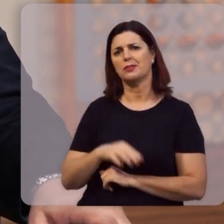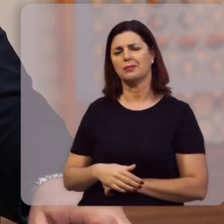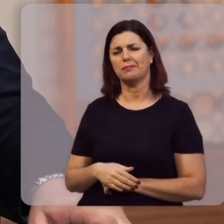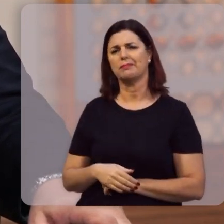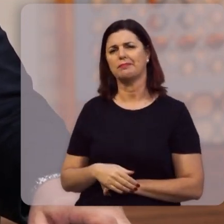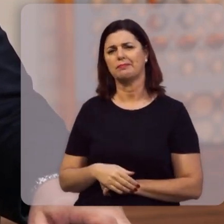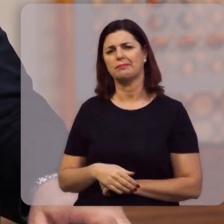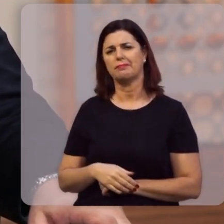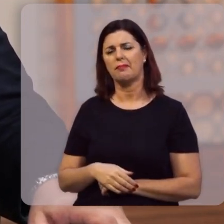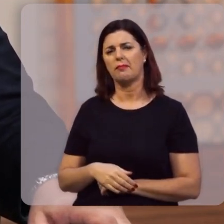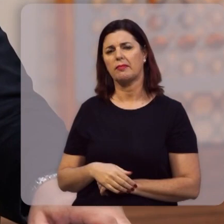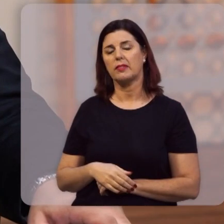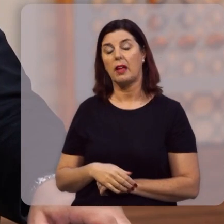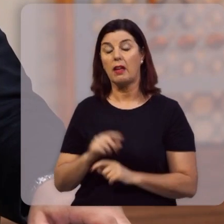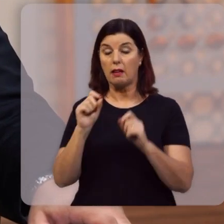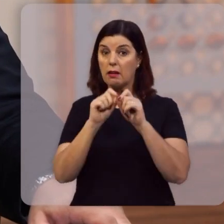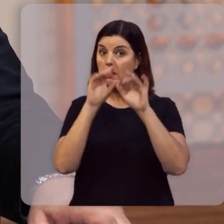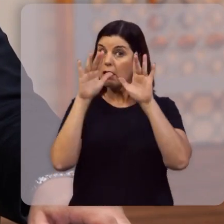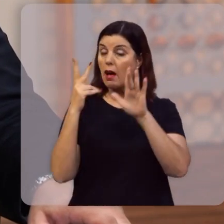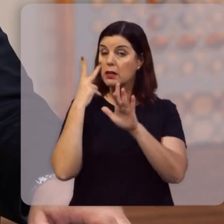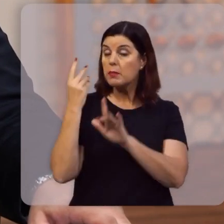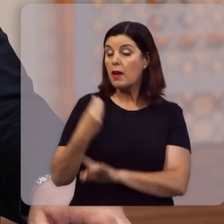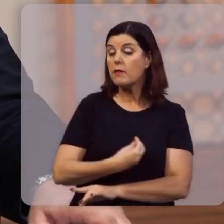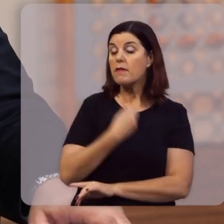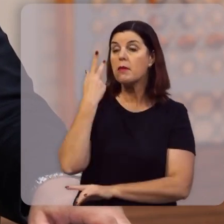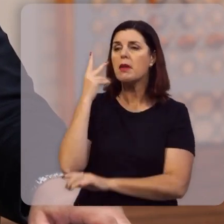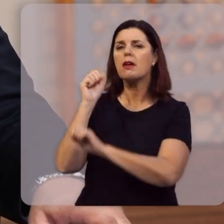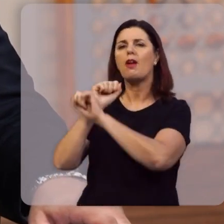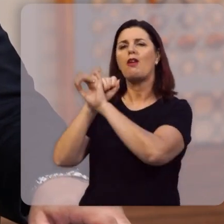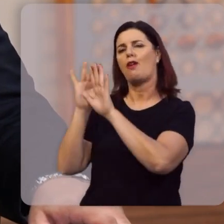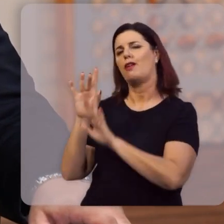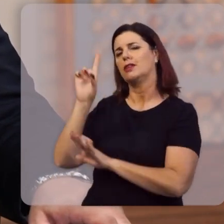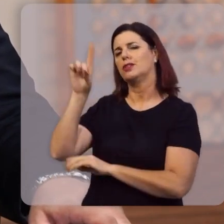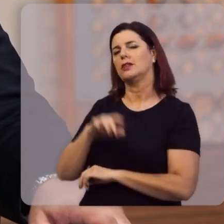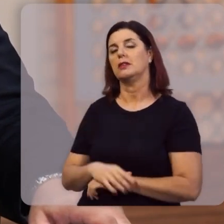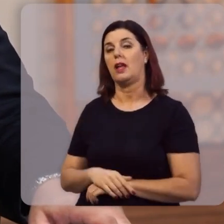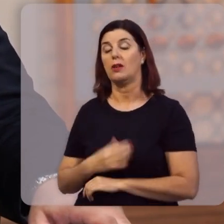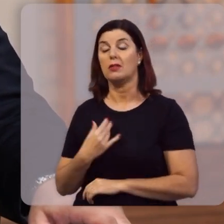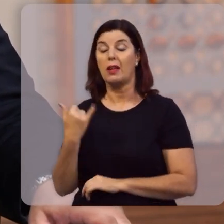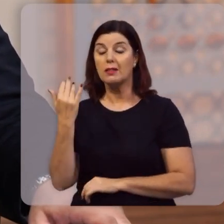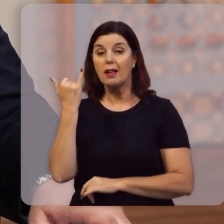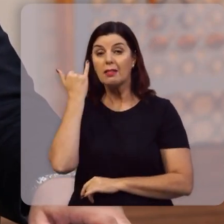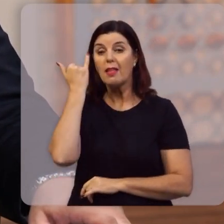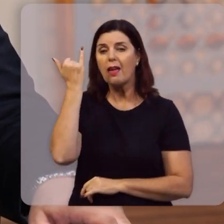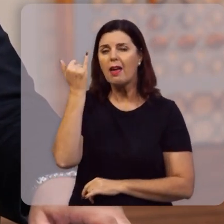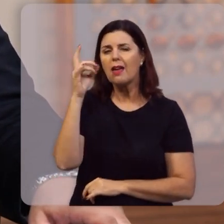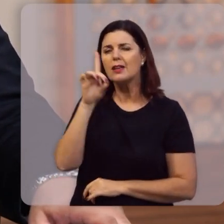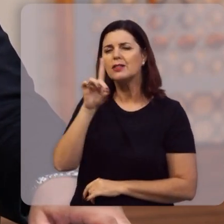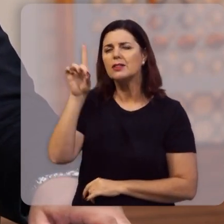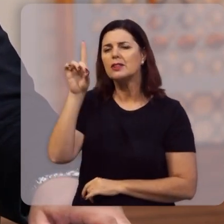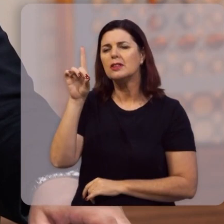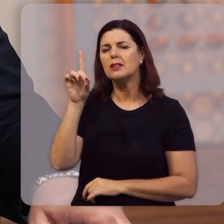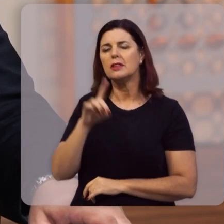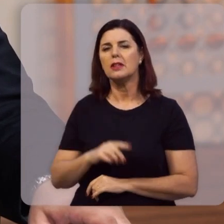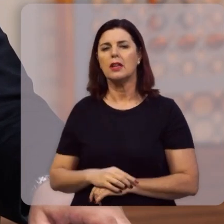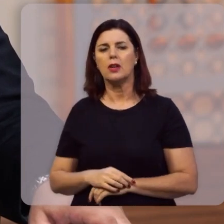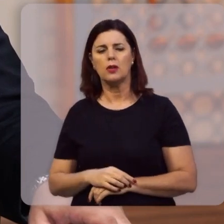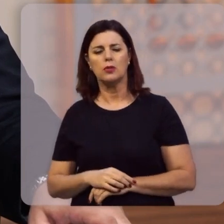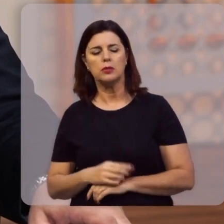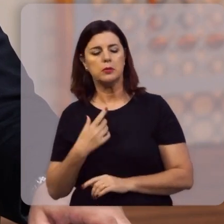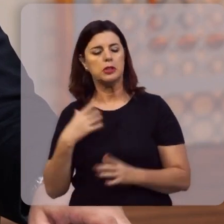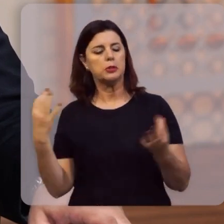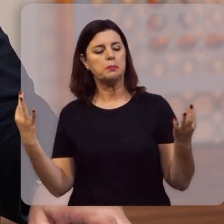Deus e criado para viver para a glória de Deus. Essa imagem de Deus no homem era uma